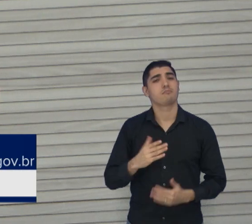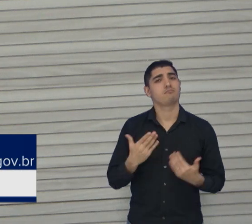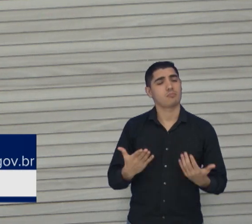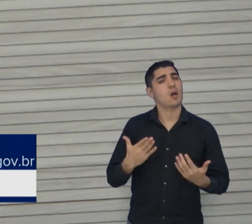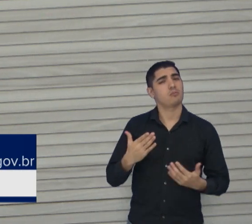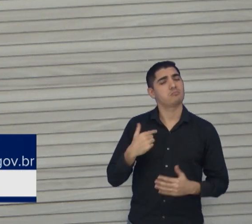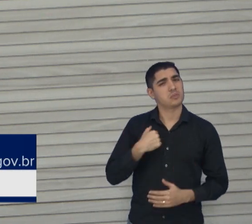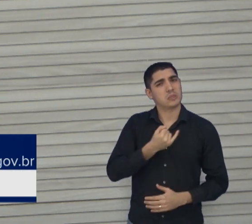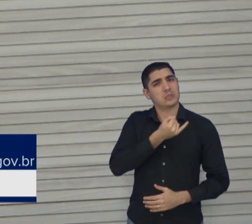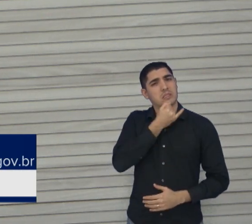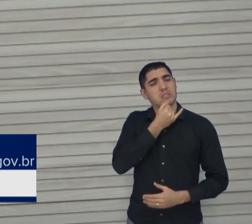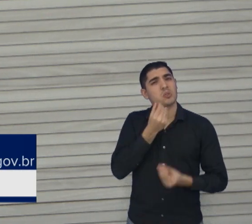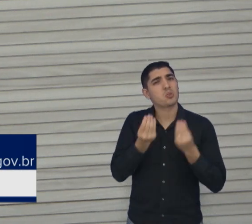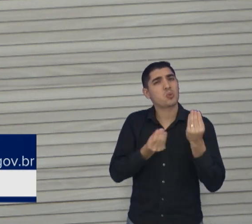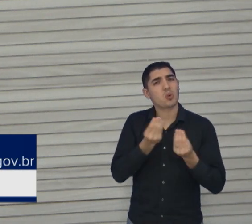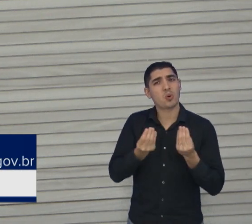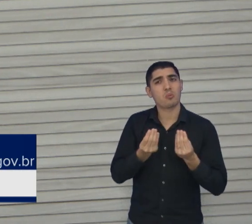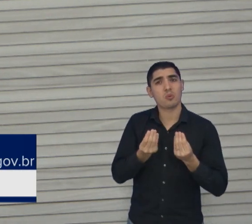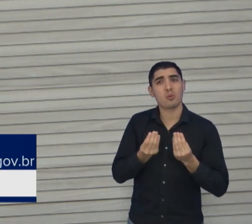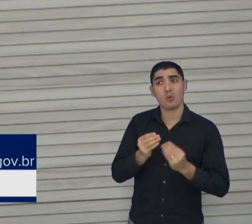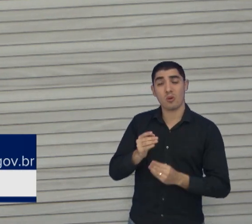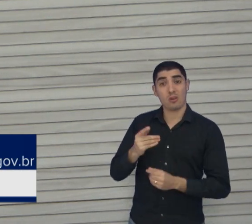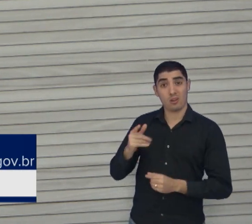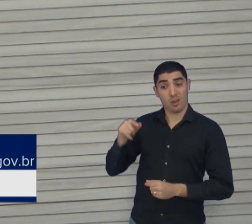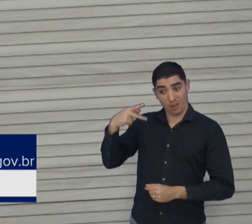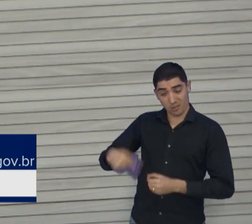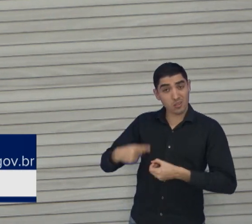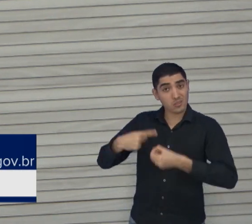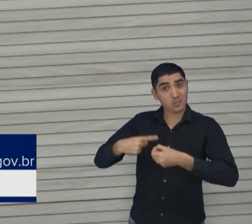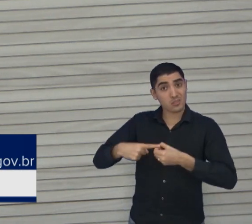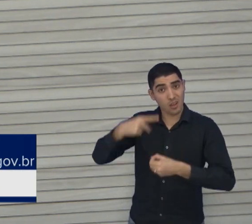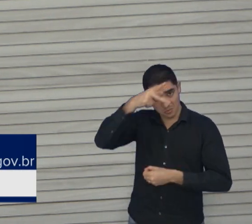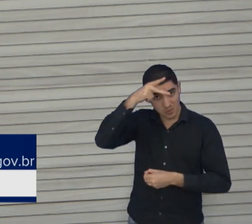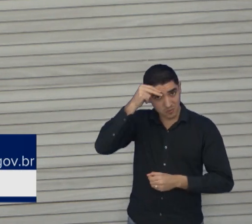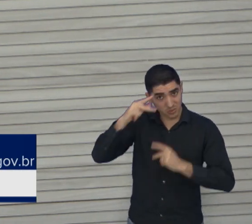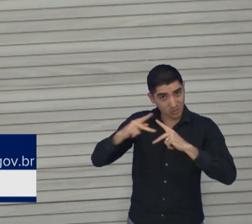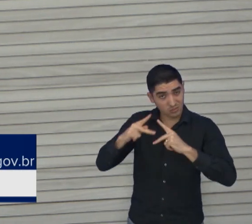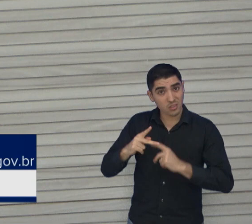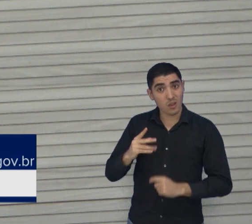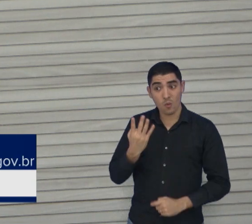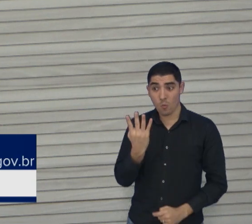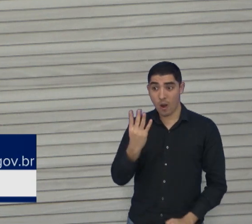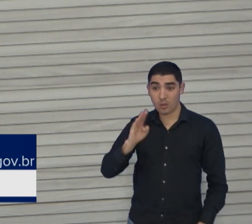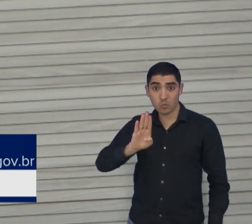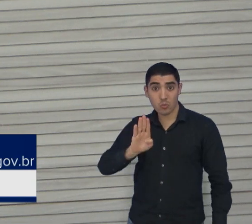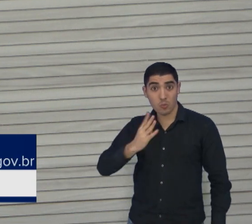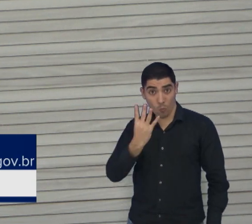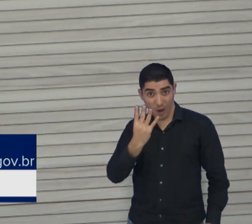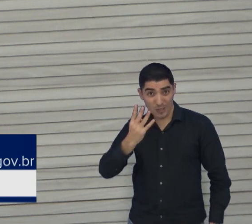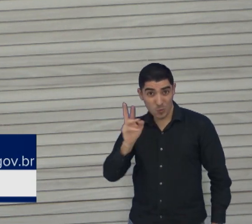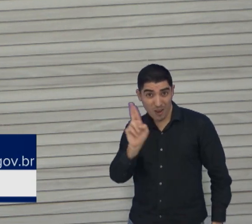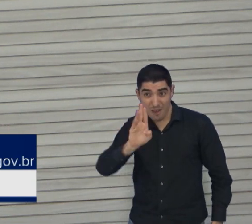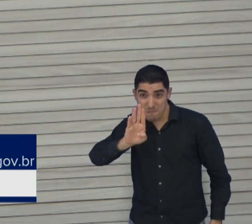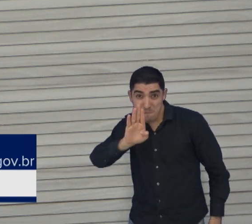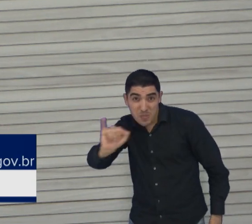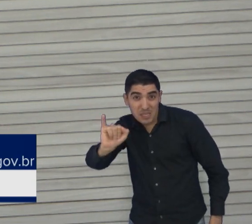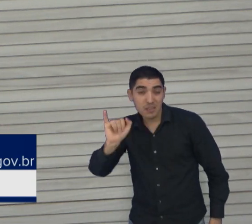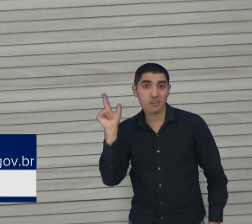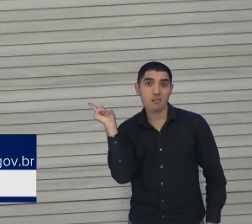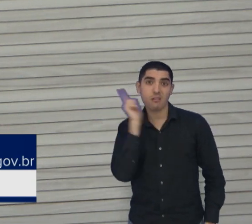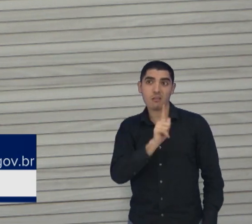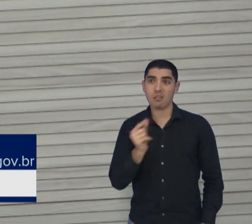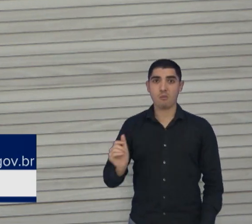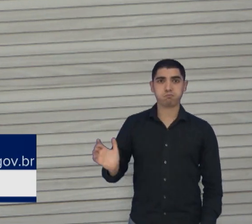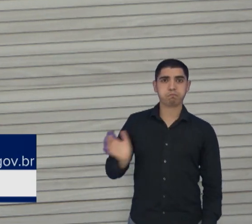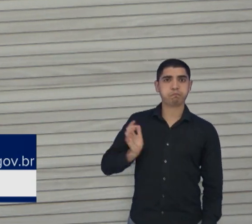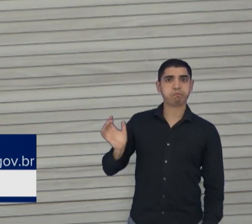uma cidade rica, né? 4 bilhões de orçamento. E seria um gesto humanitário, né? Mostrar que recebe essas mulheres